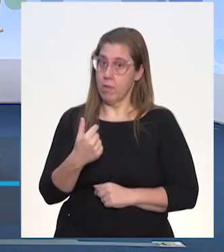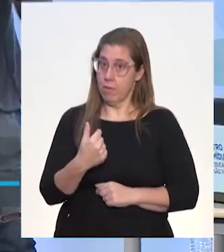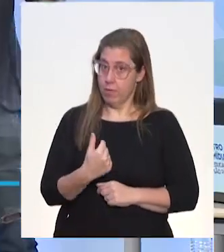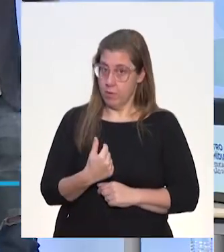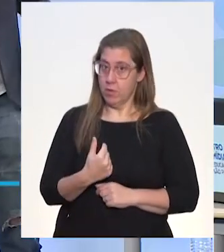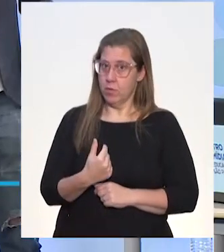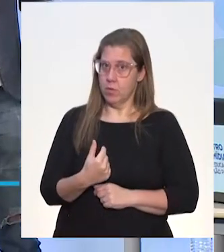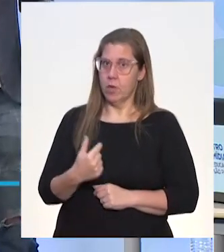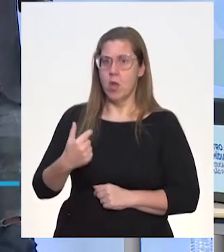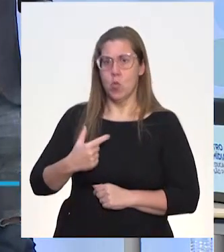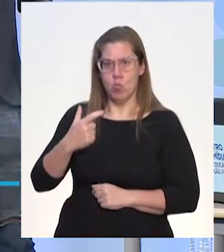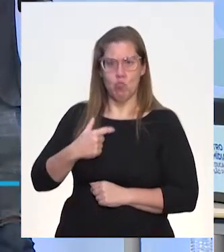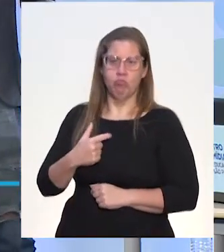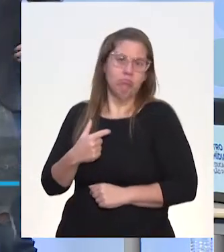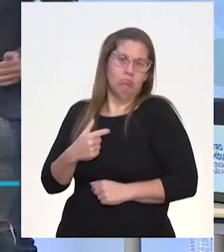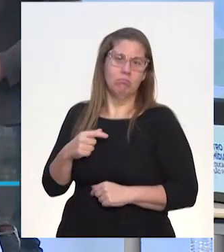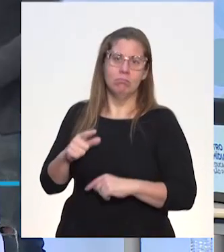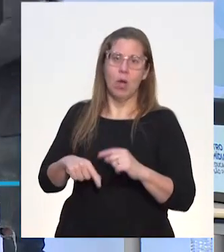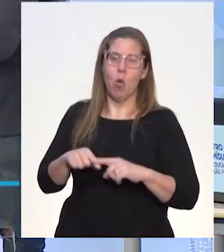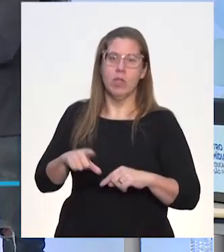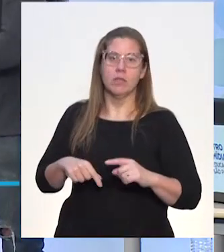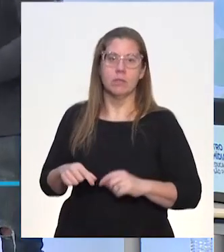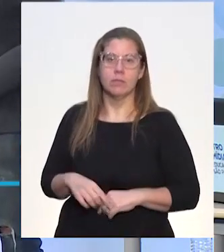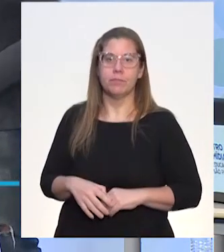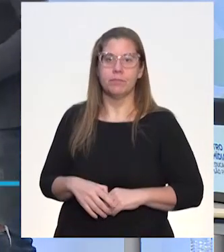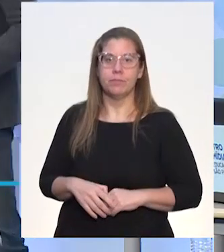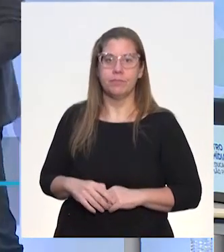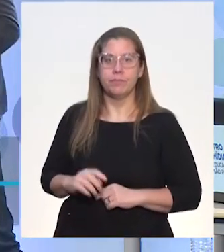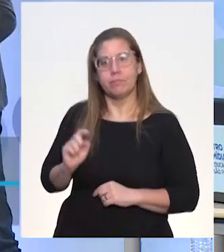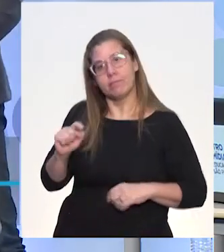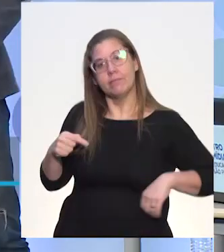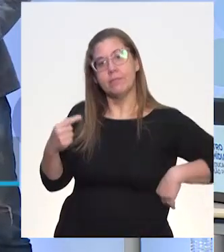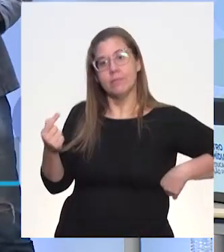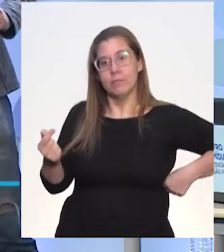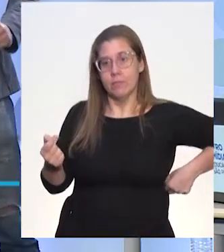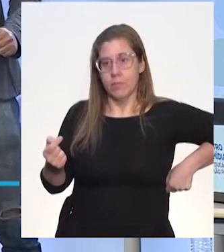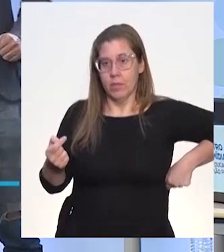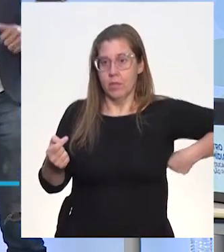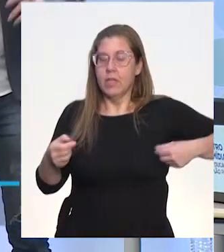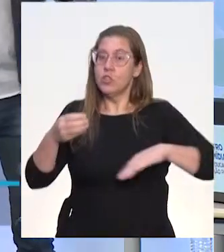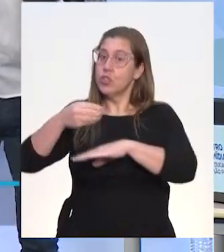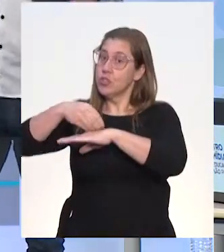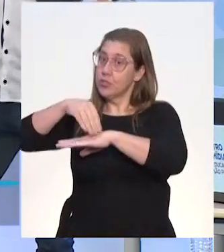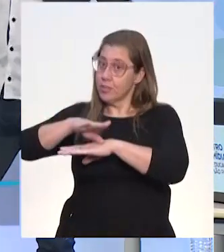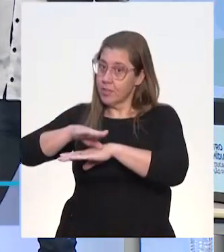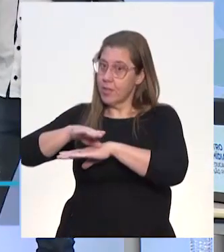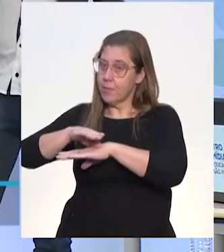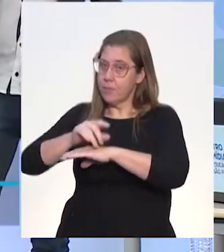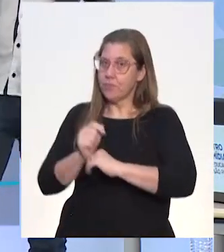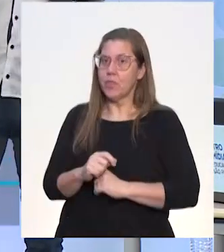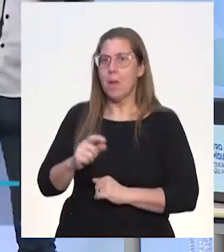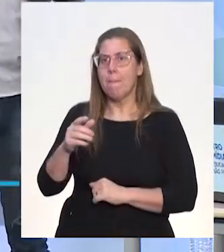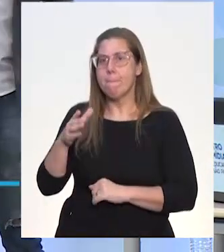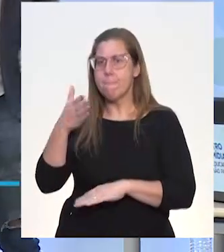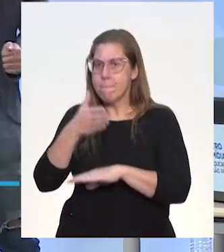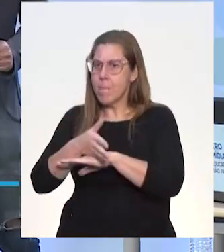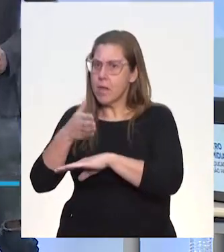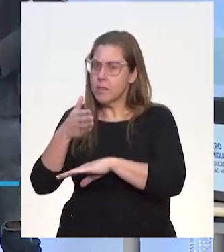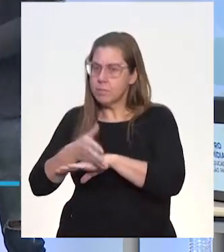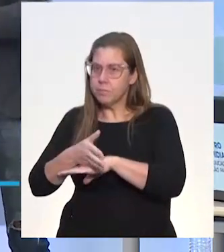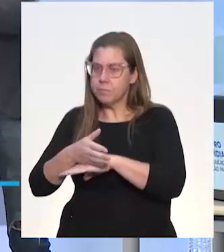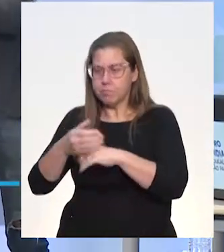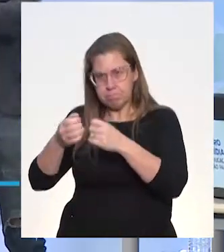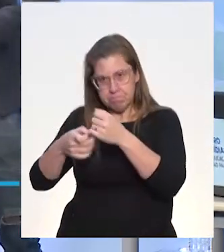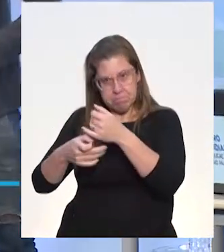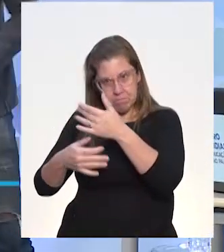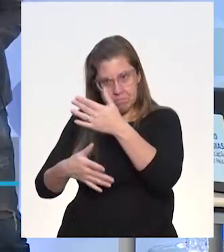sou uma coisa. E aí, a partir das dicas, a galera que vai participar com a gente